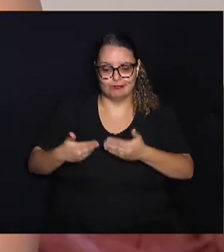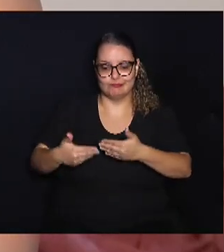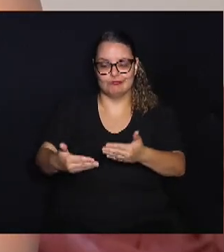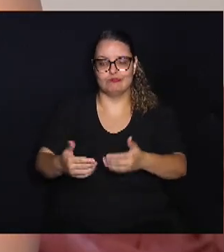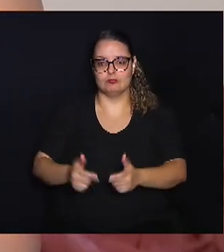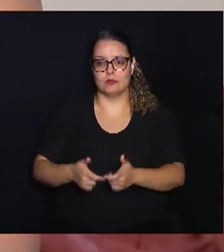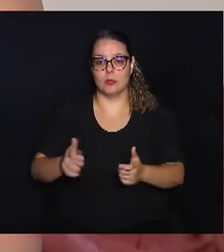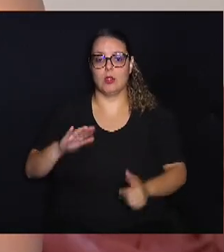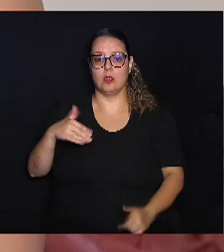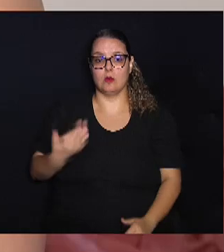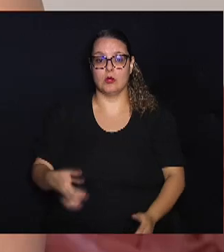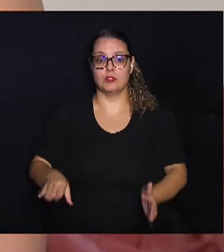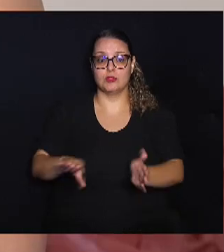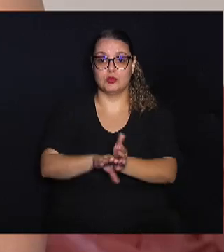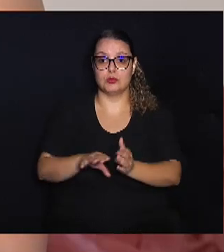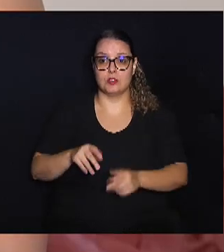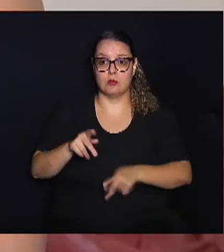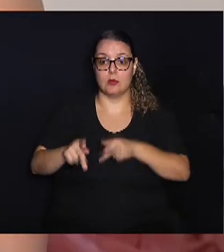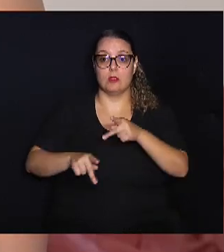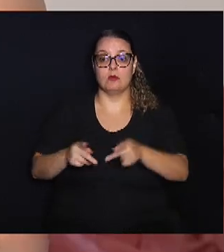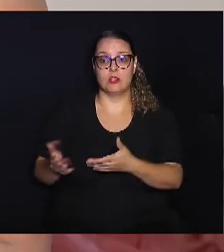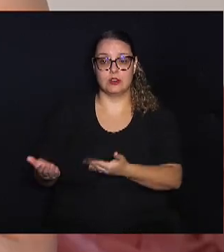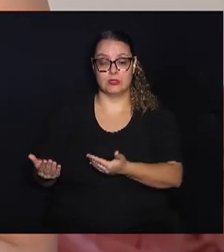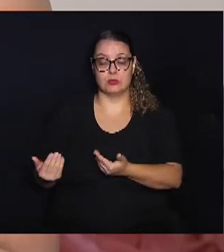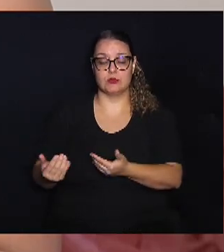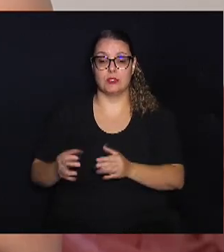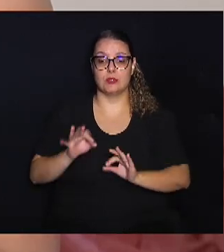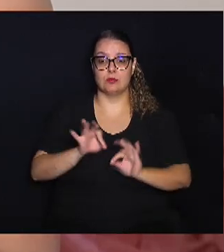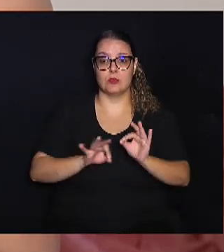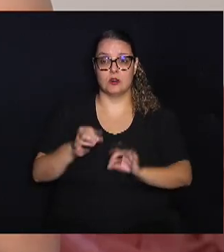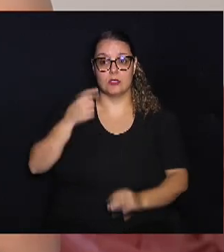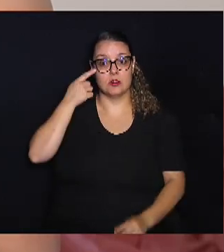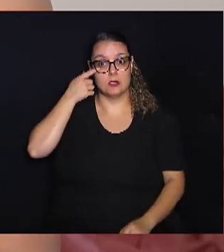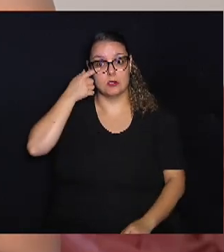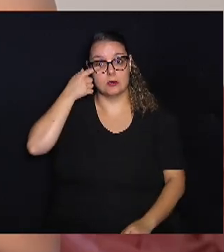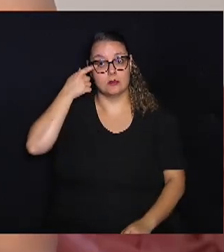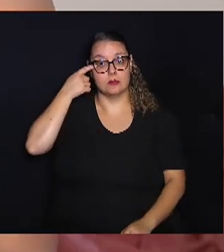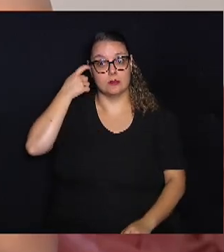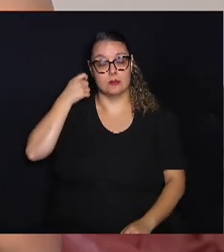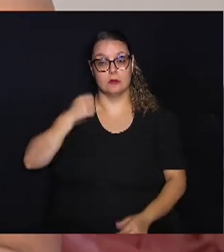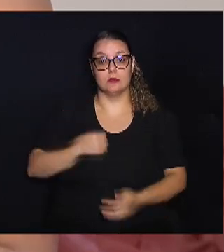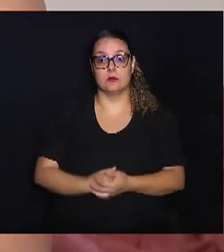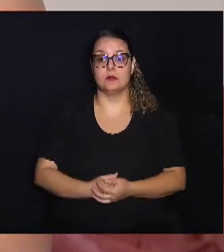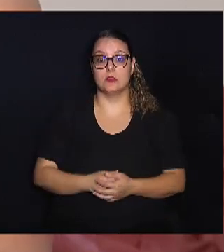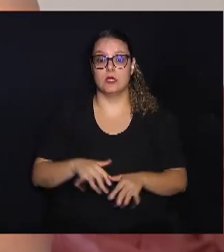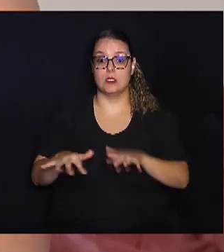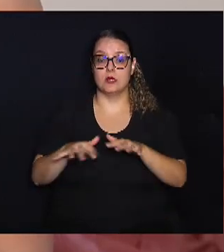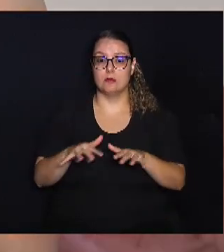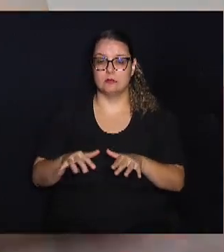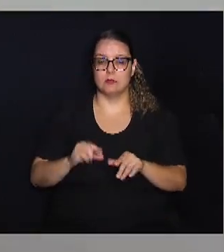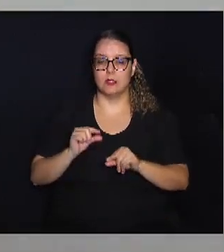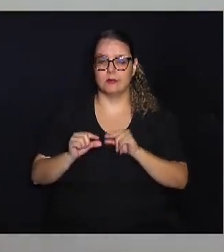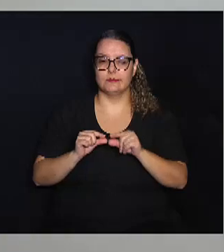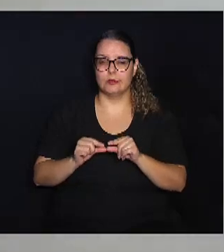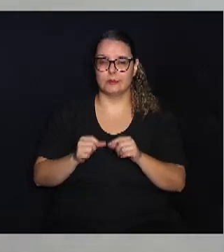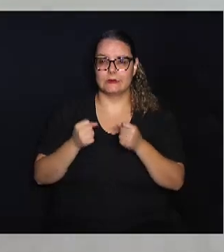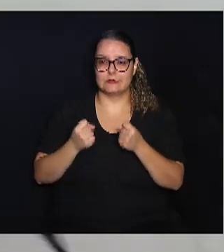chega nesse público, nesses jovens desse projeto, esse movimento é um pouco mais brusco, né?